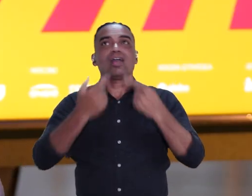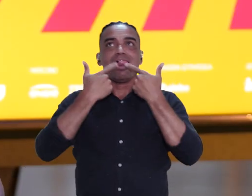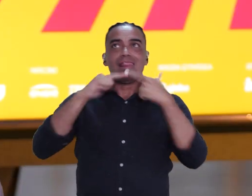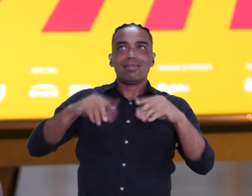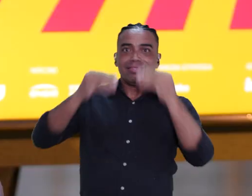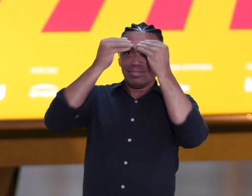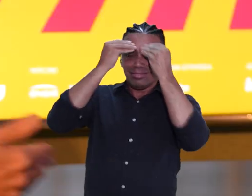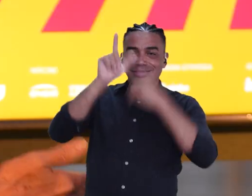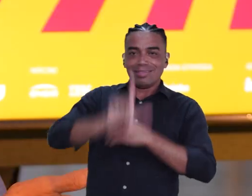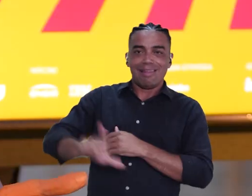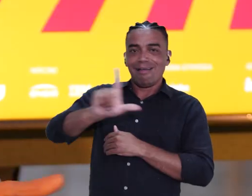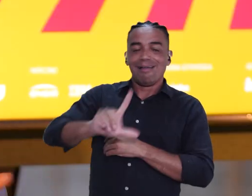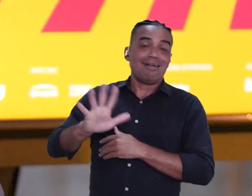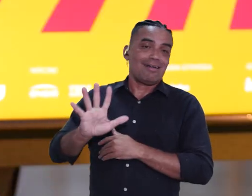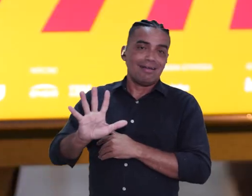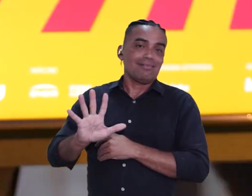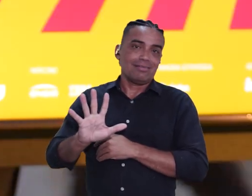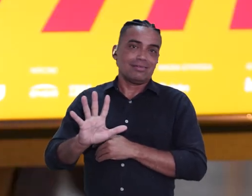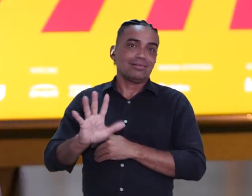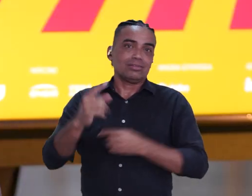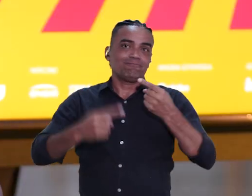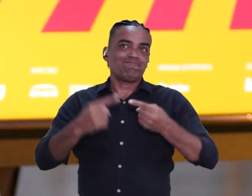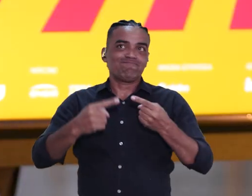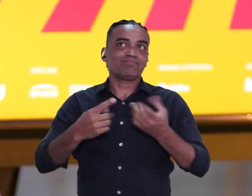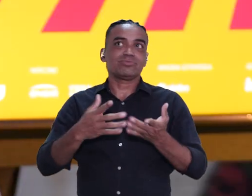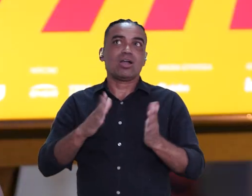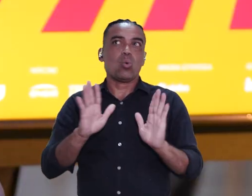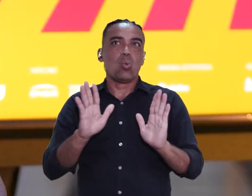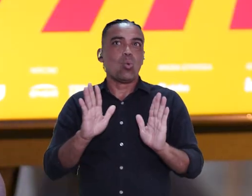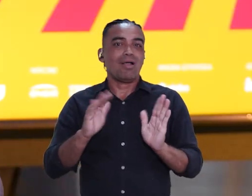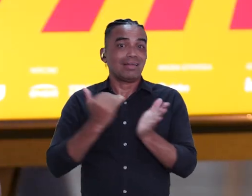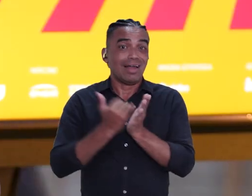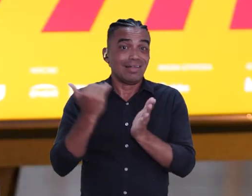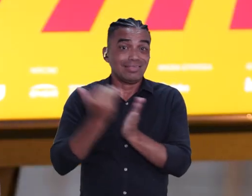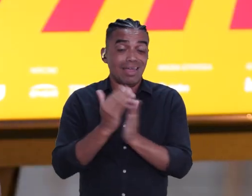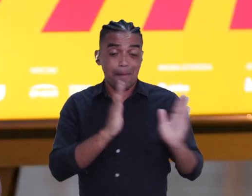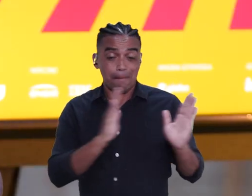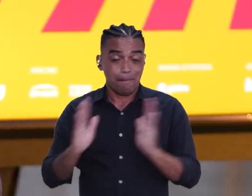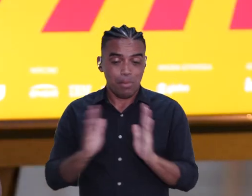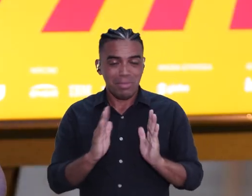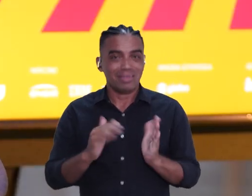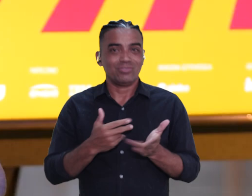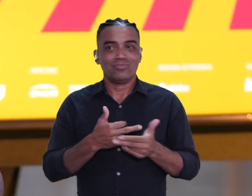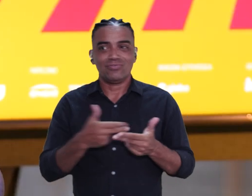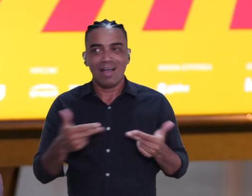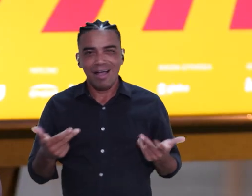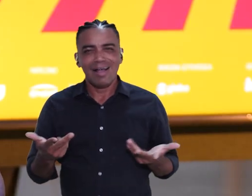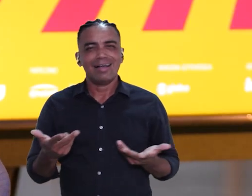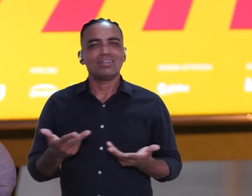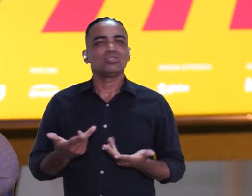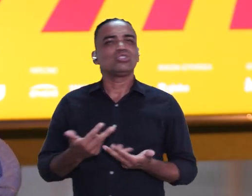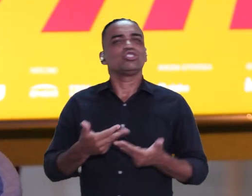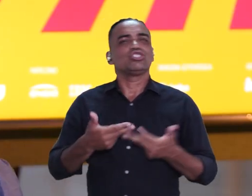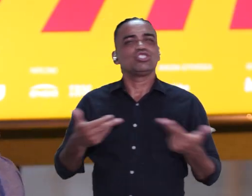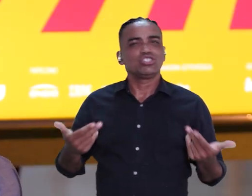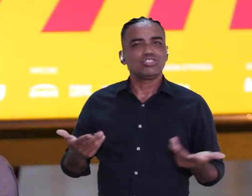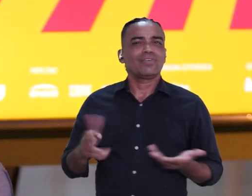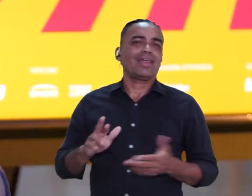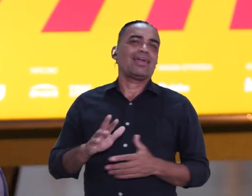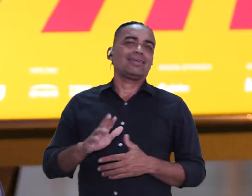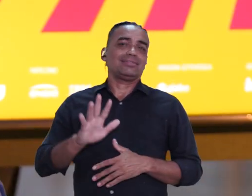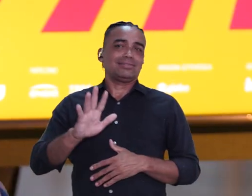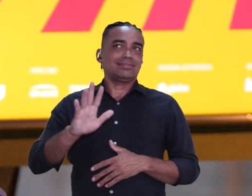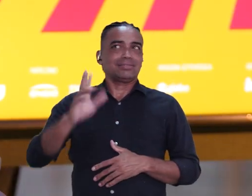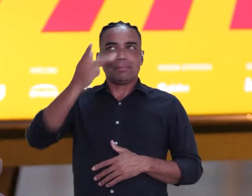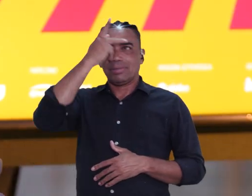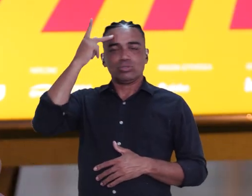políticas. E nesse registro você vê que, a certa altura, os mais diferentes figuras da